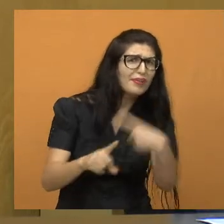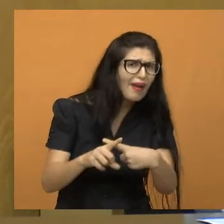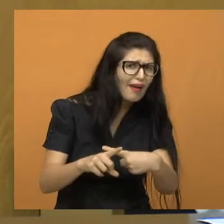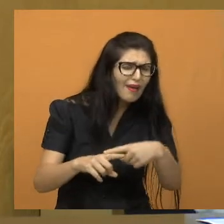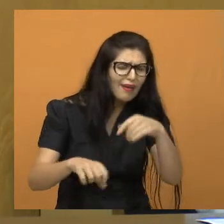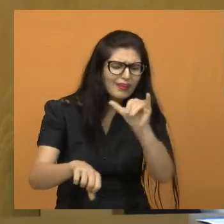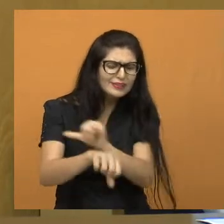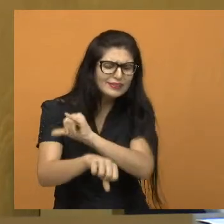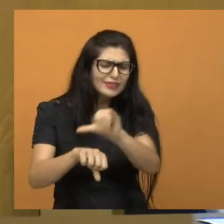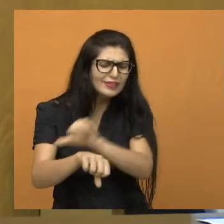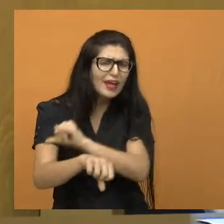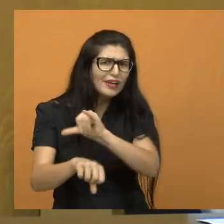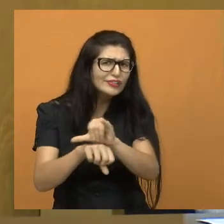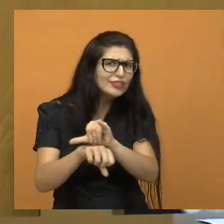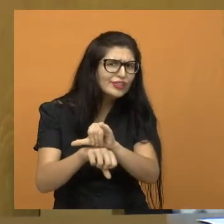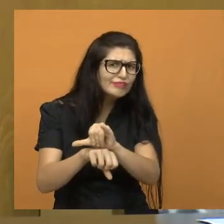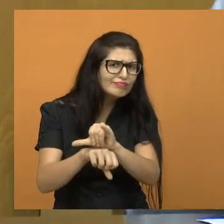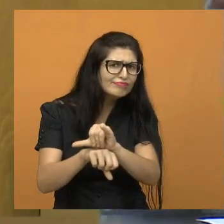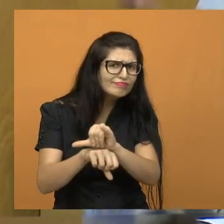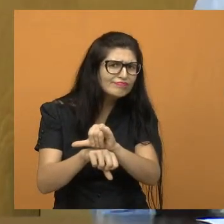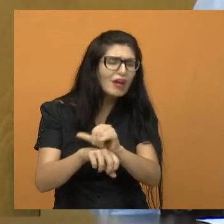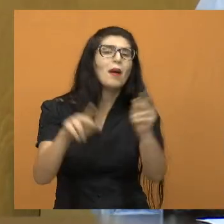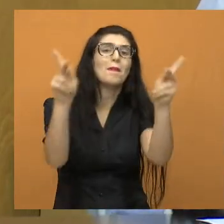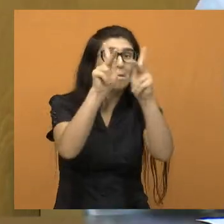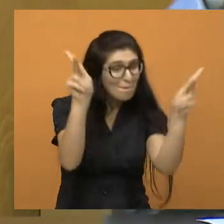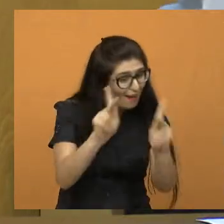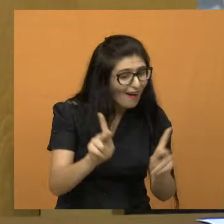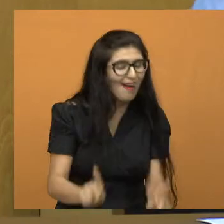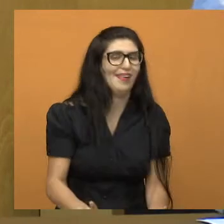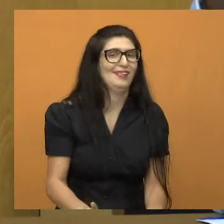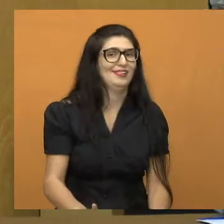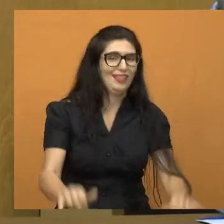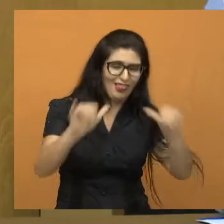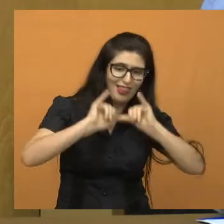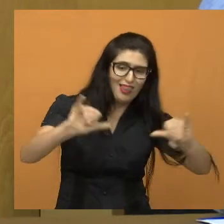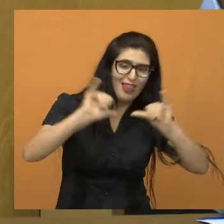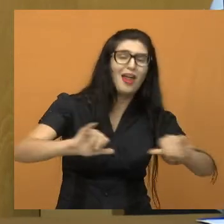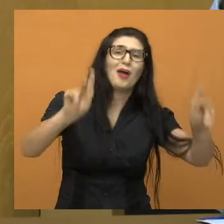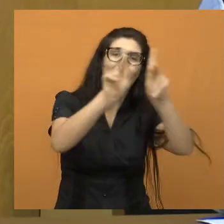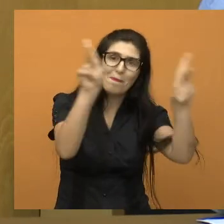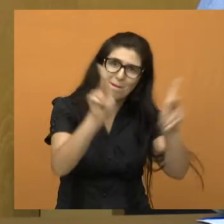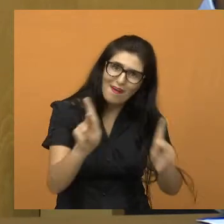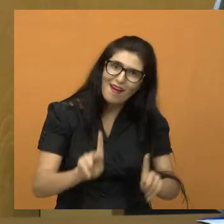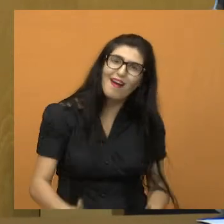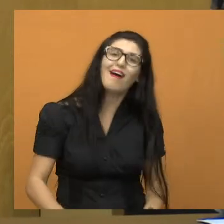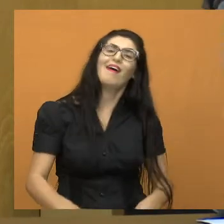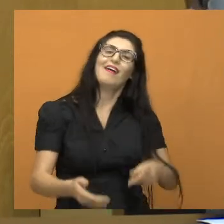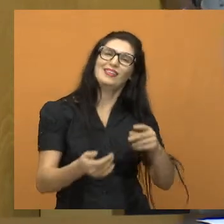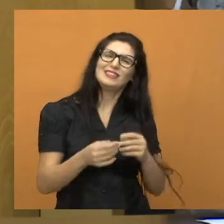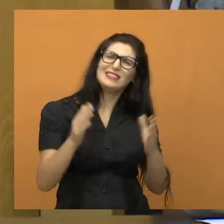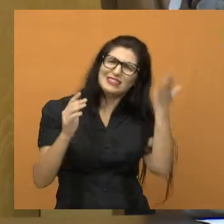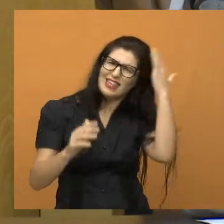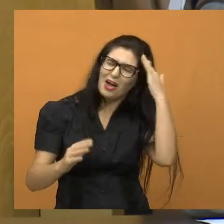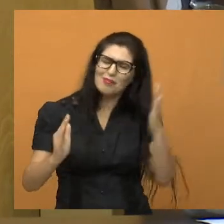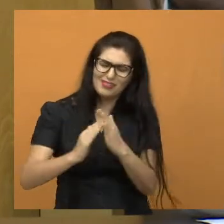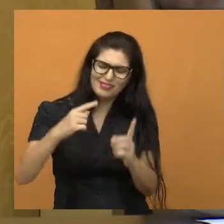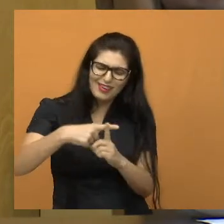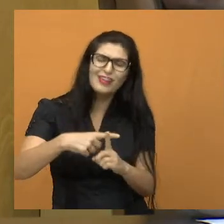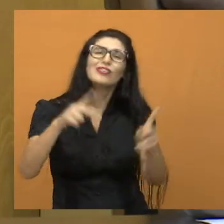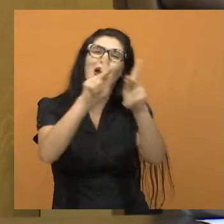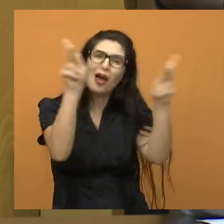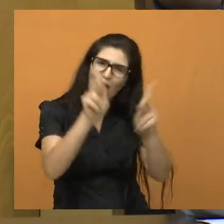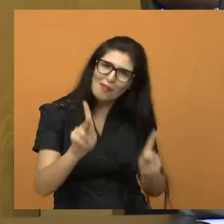vem ressuscitado? Qual é a saudação? A paz esteja com vocês. É isso?